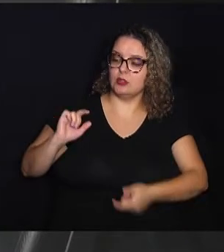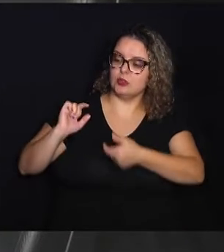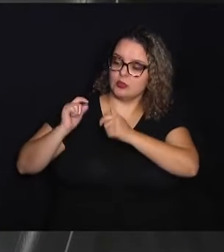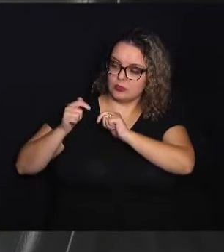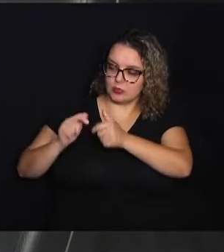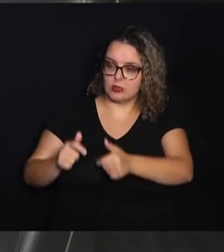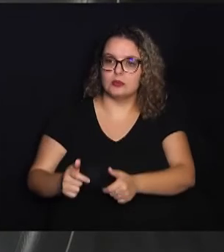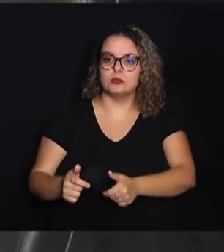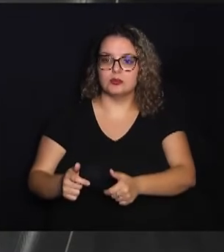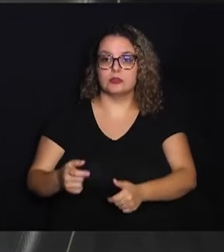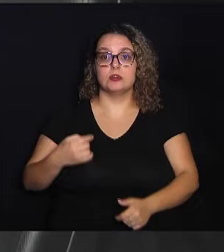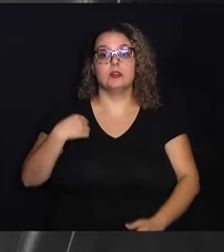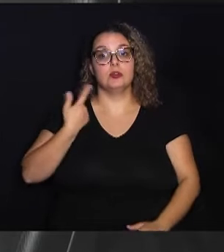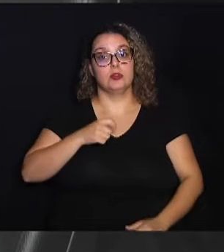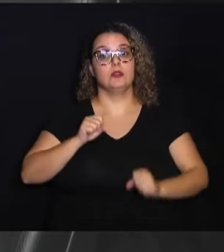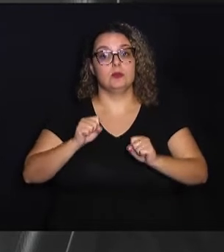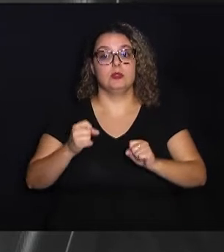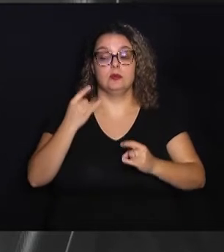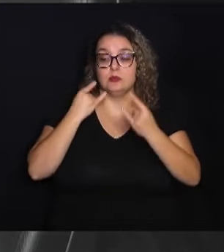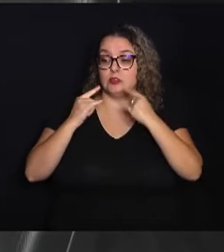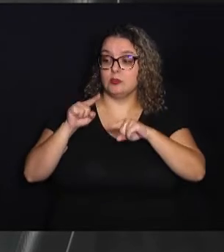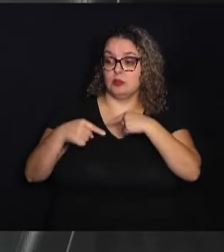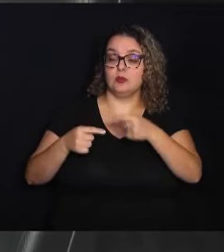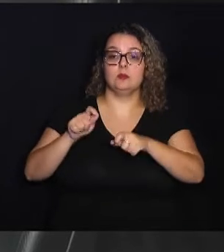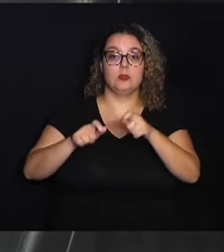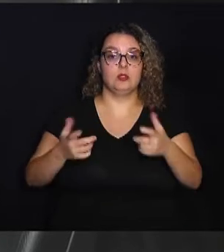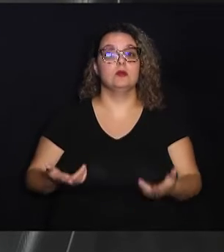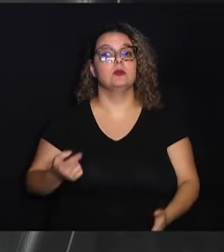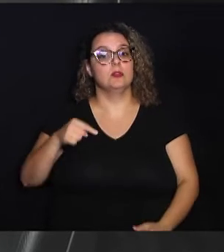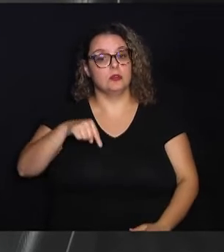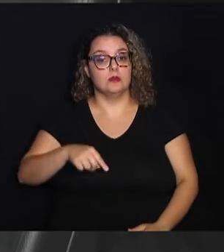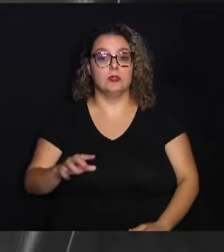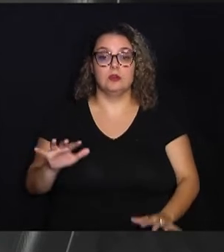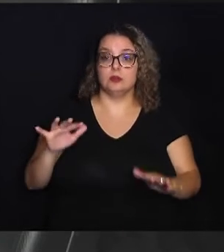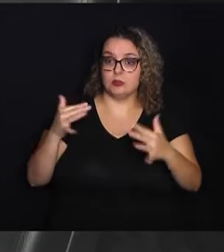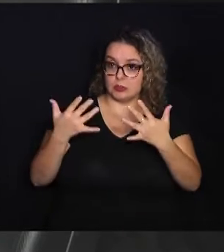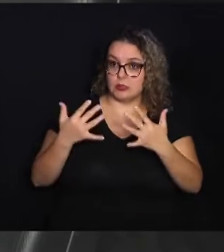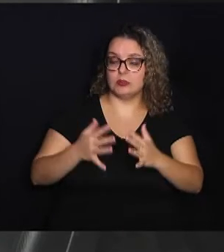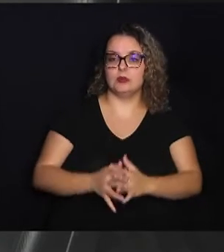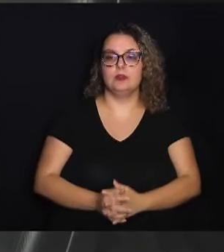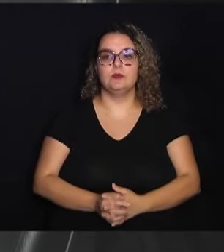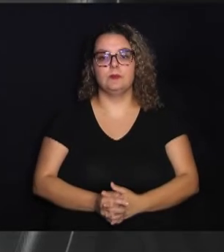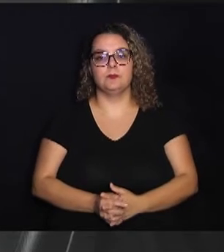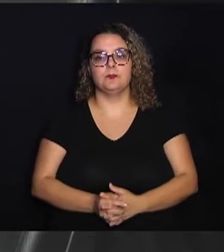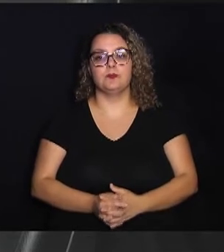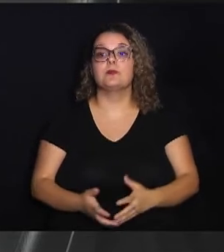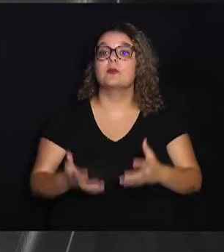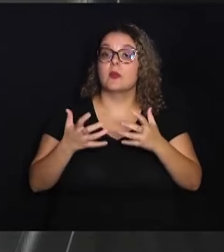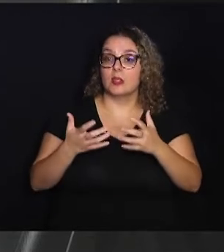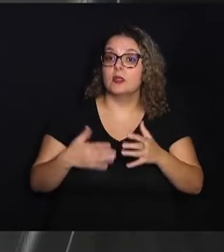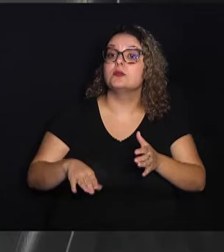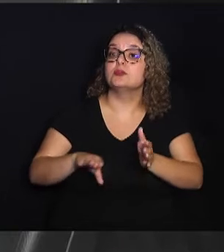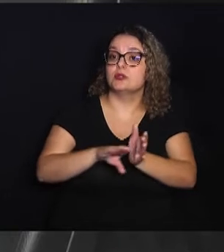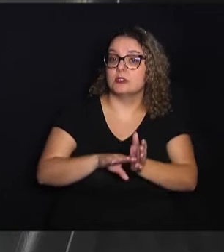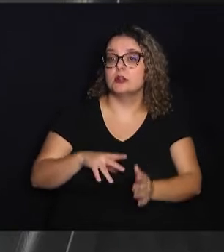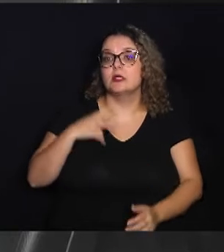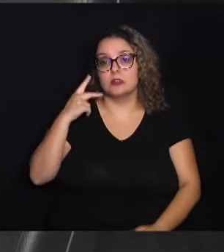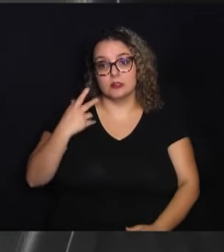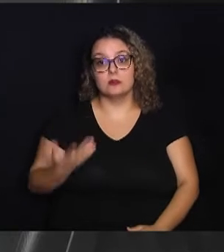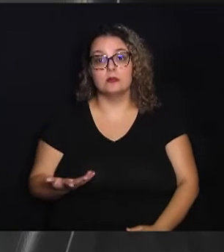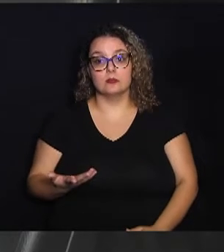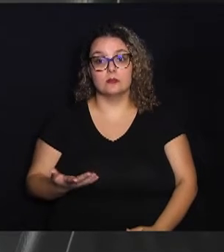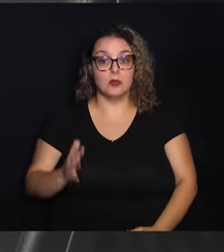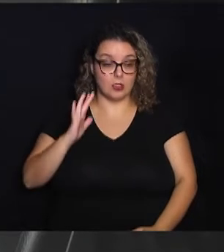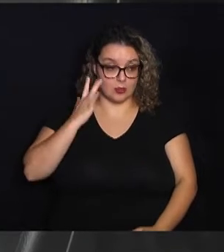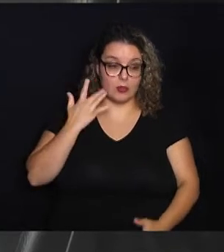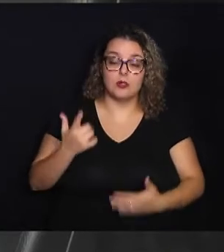conservador, que a gente possa inspirar outras pessoas, né, que estão aqui nos vendo, que estão querendo chegar na política. Eu acho um